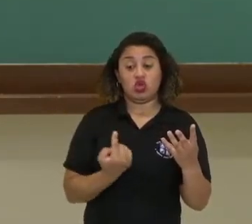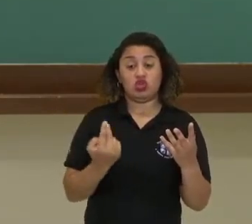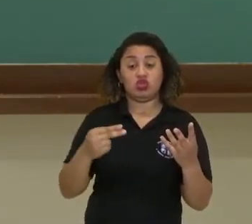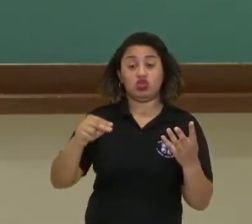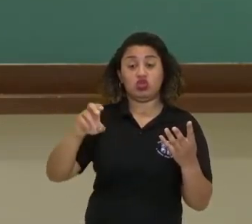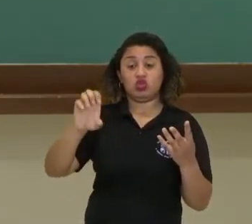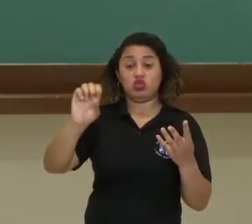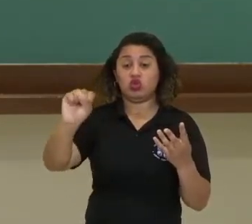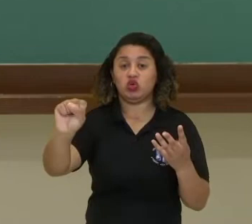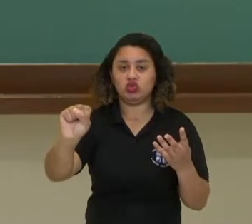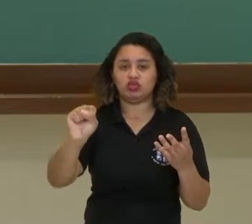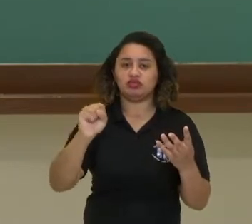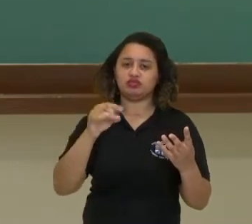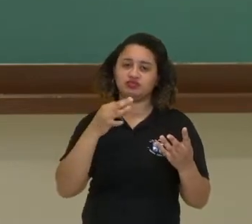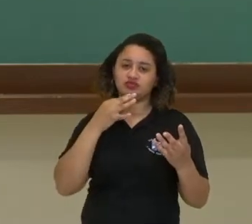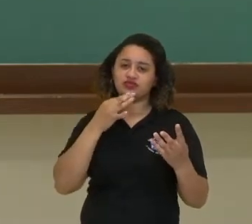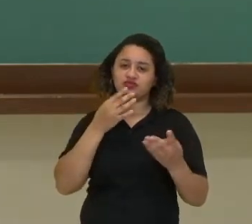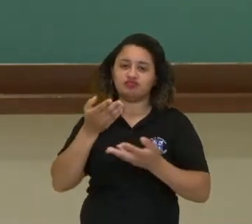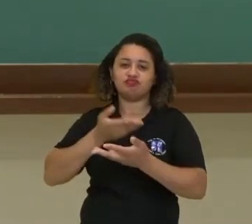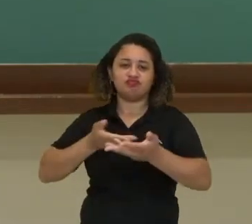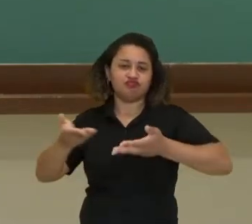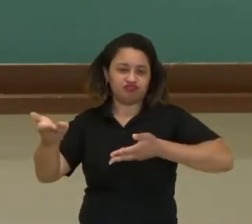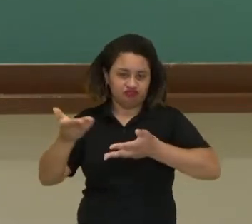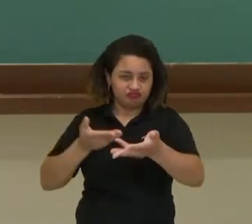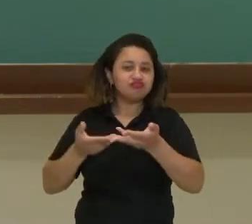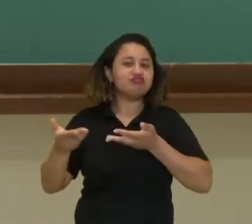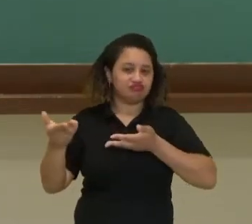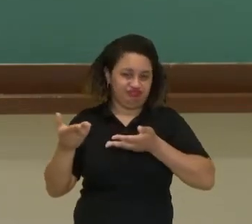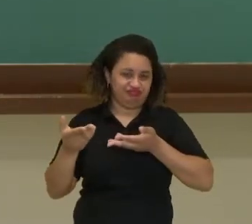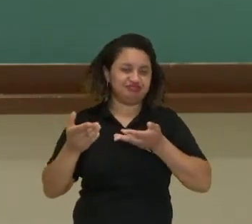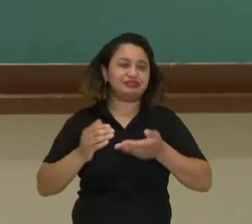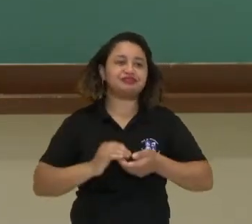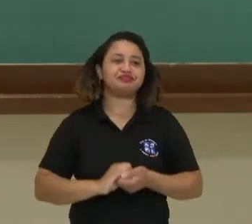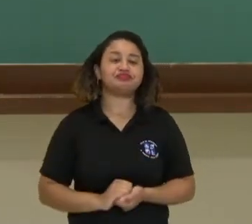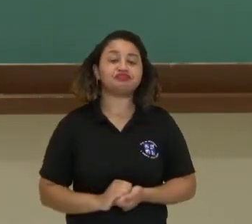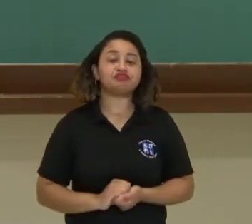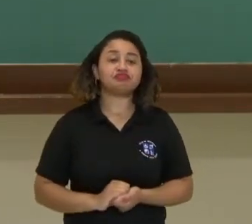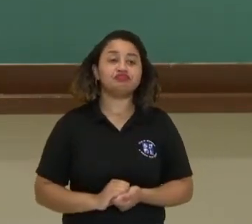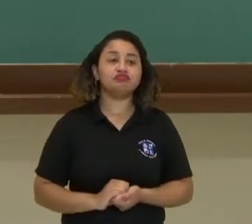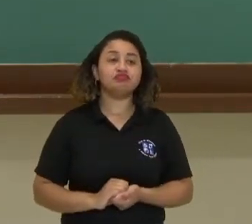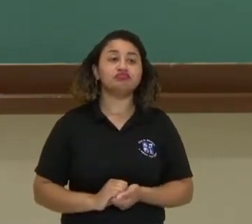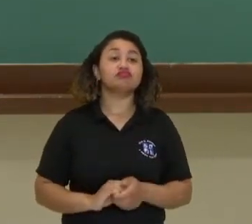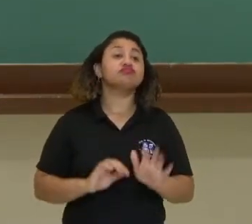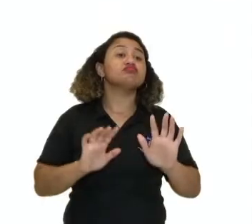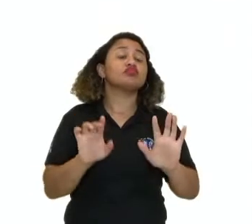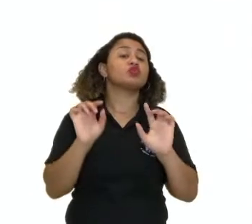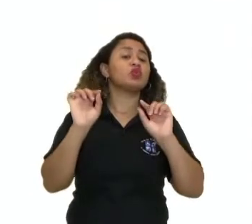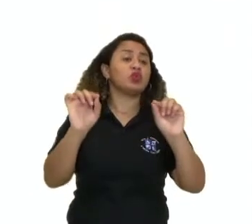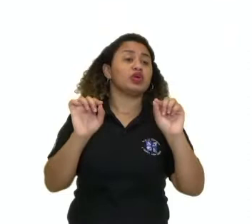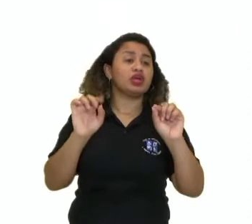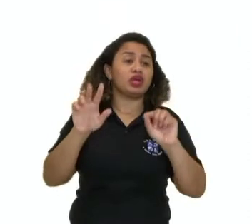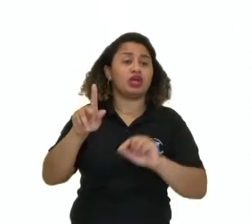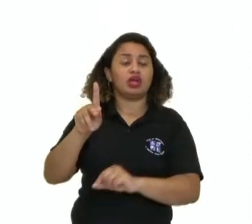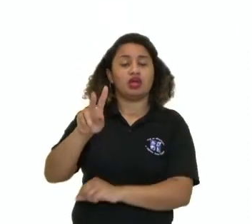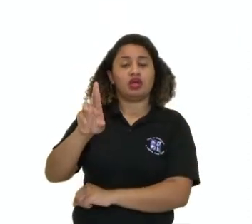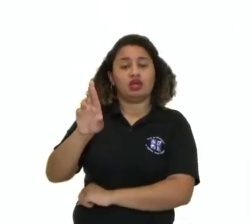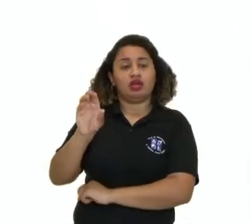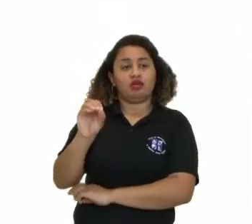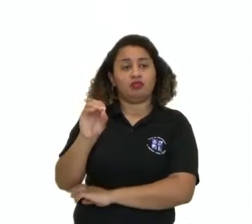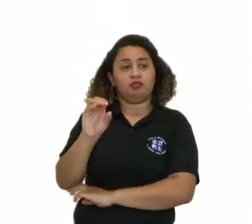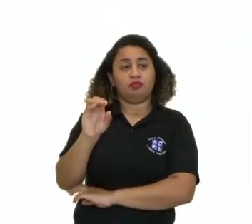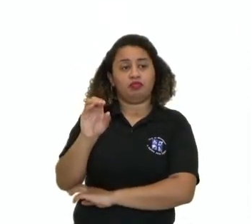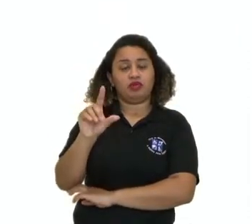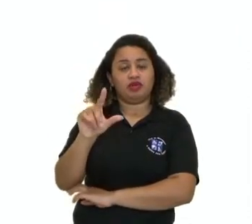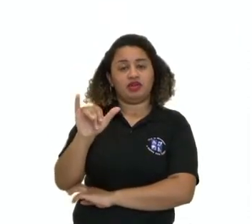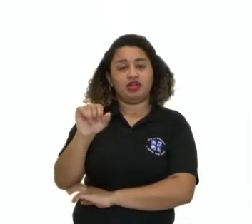nós nos conhecendo muito bem a prótese é a mais famosa e